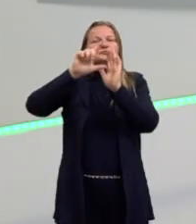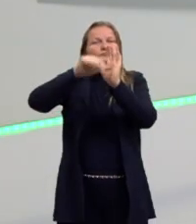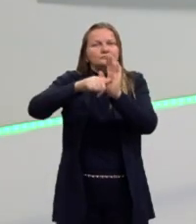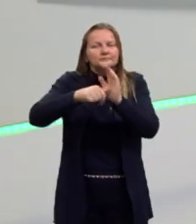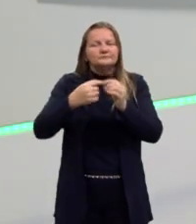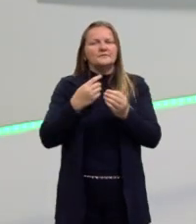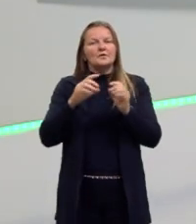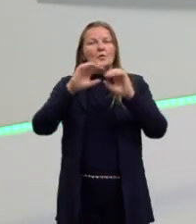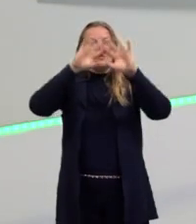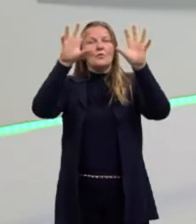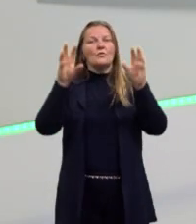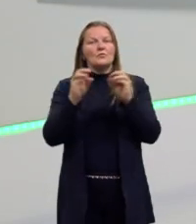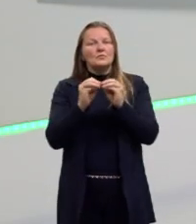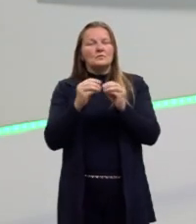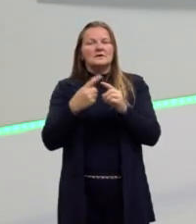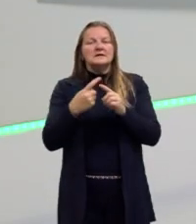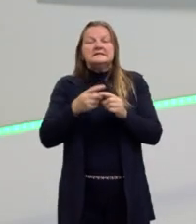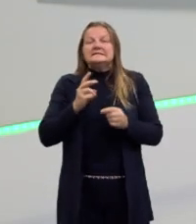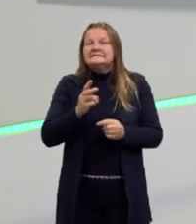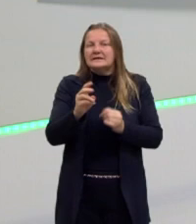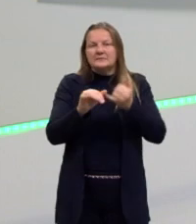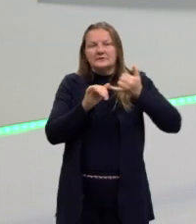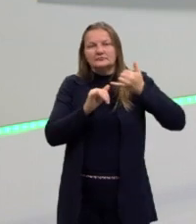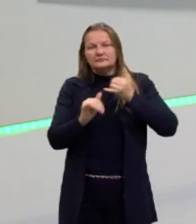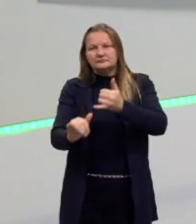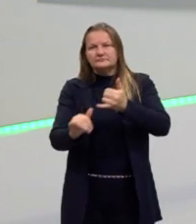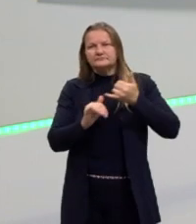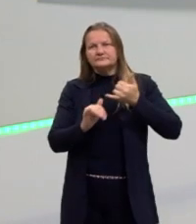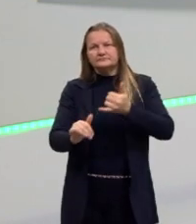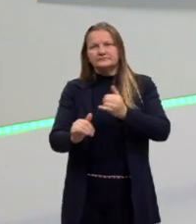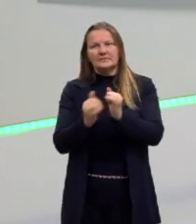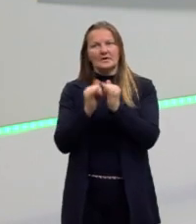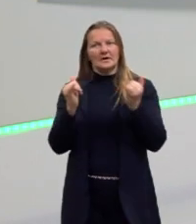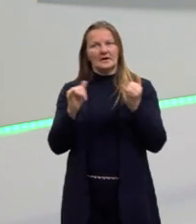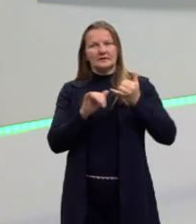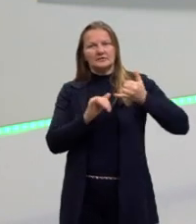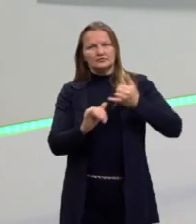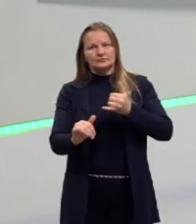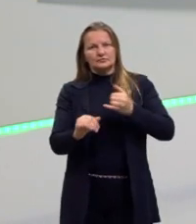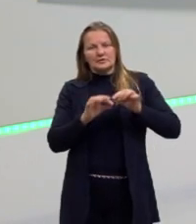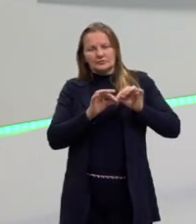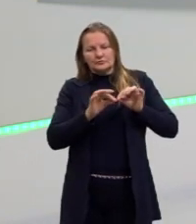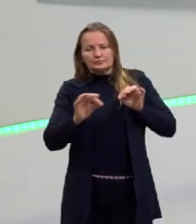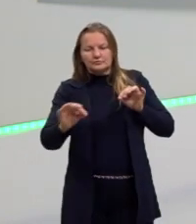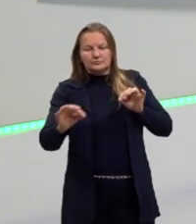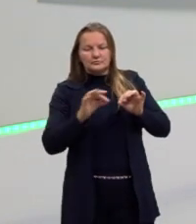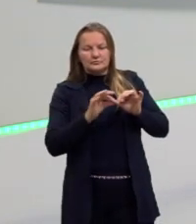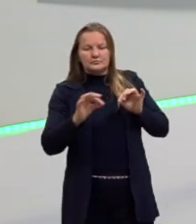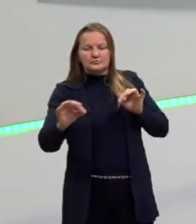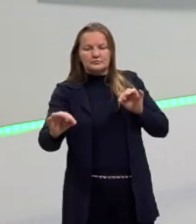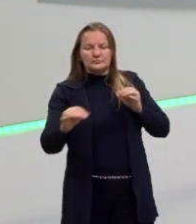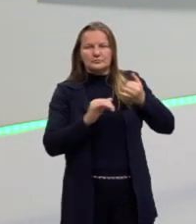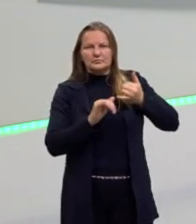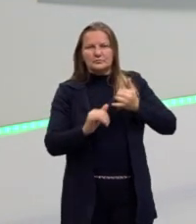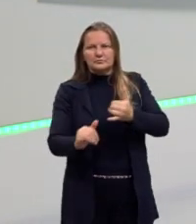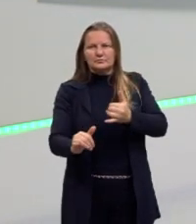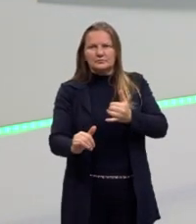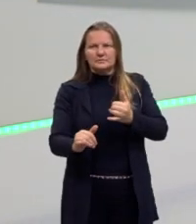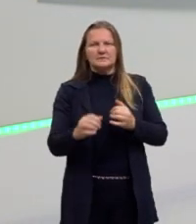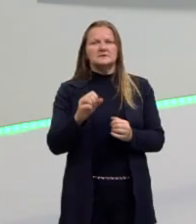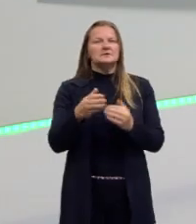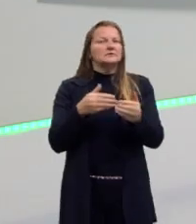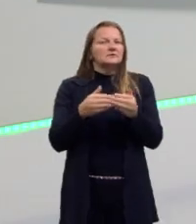conclusão que sempre que uma corrente elétrica atravessar um condutor, né, a gente, independente